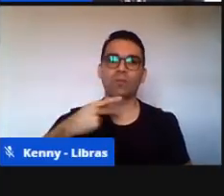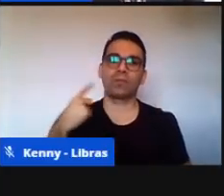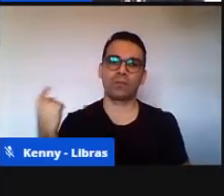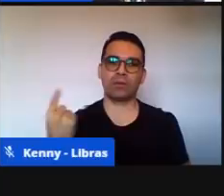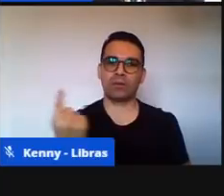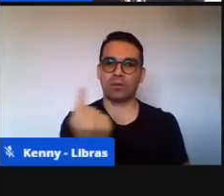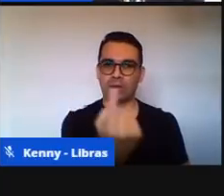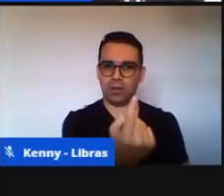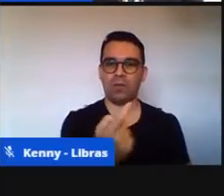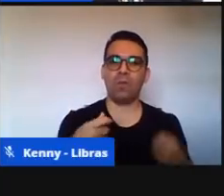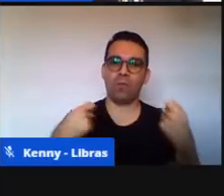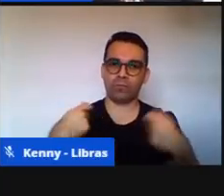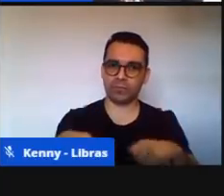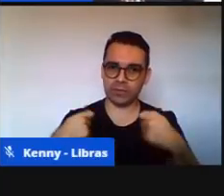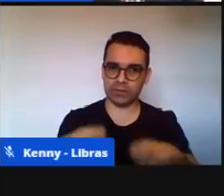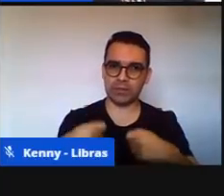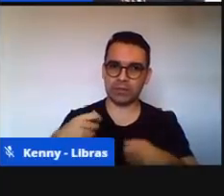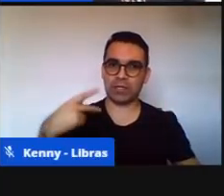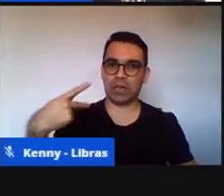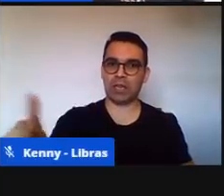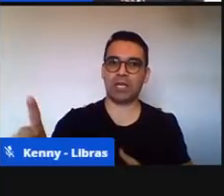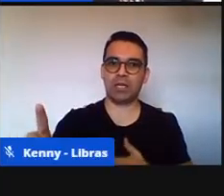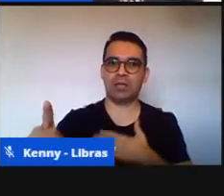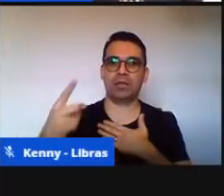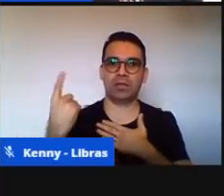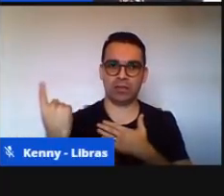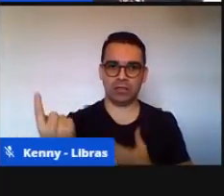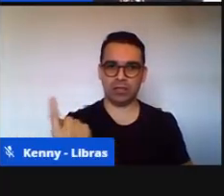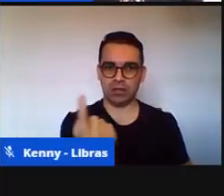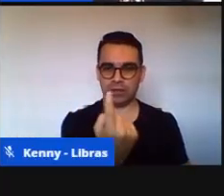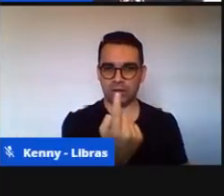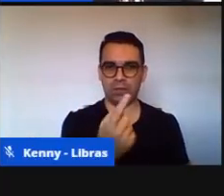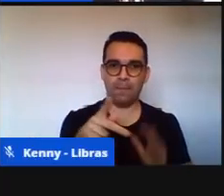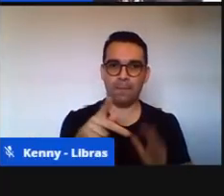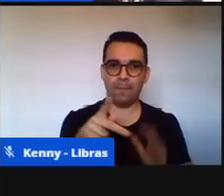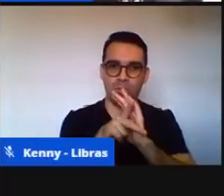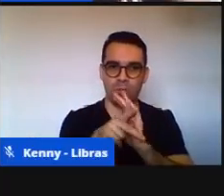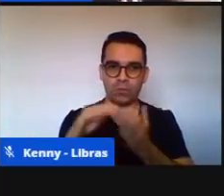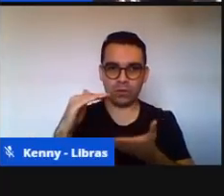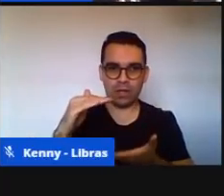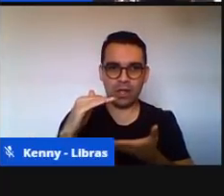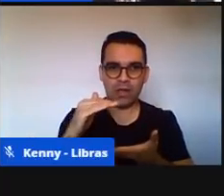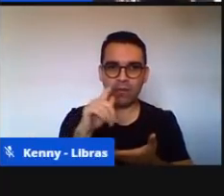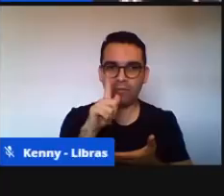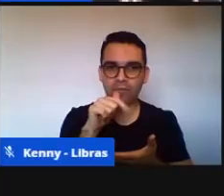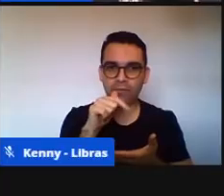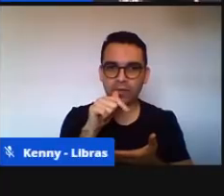utilizado individualmente. Eles não devem compartilhar esses copos, essas garrafinhas.